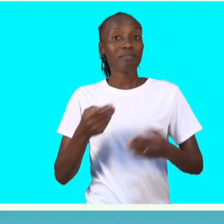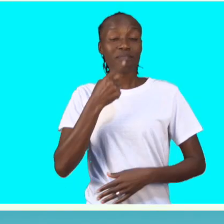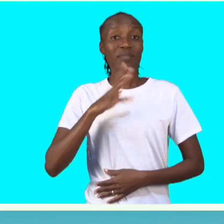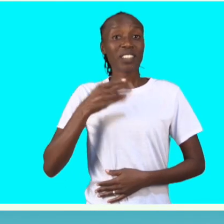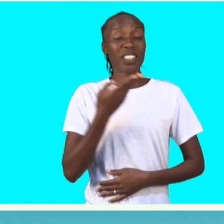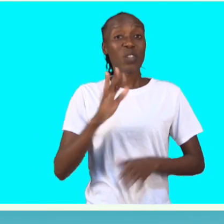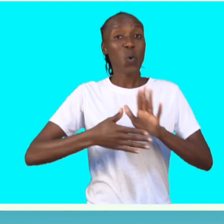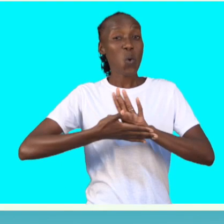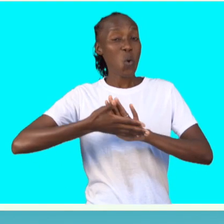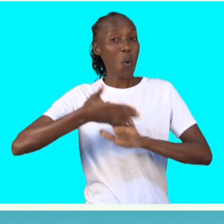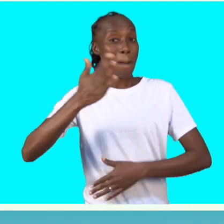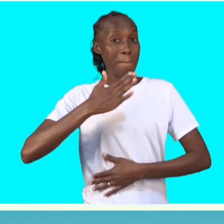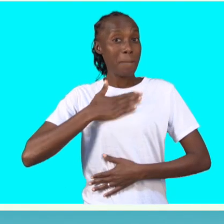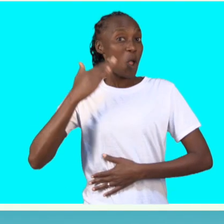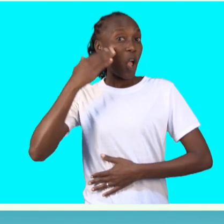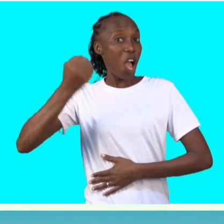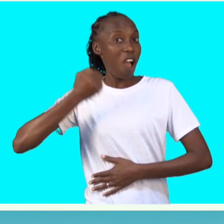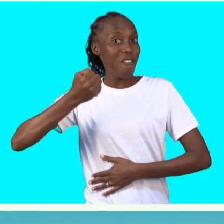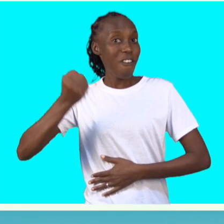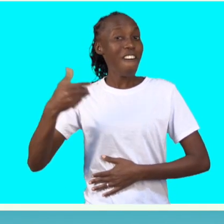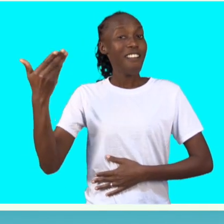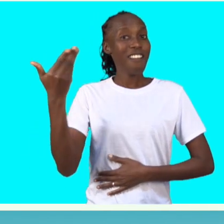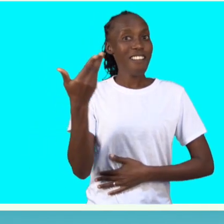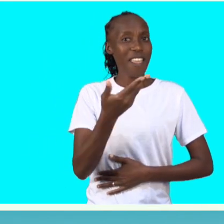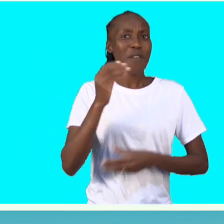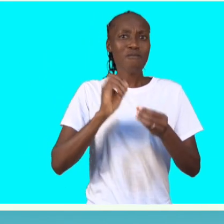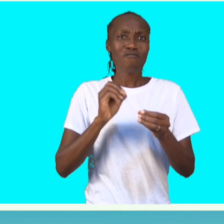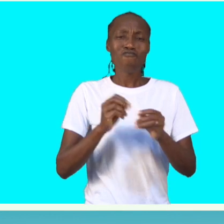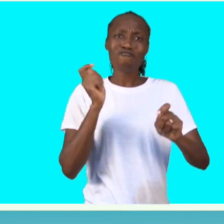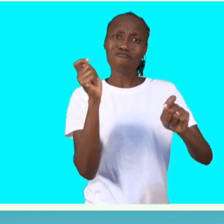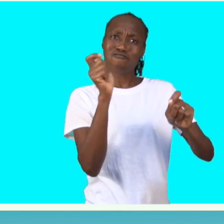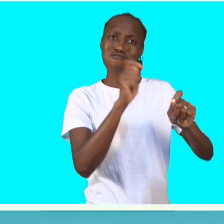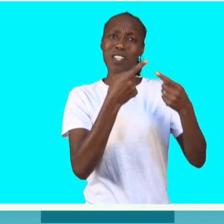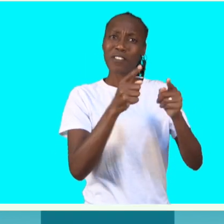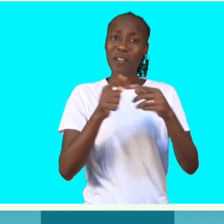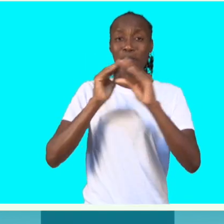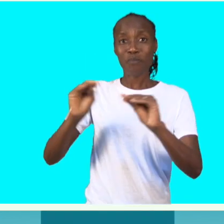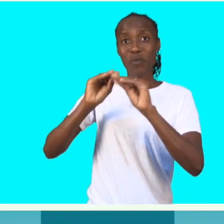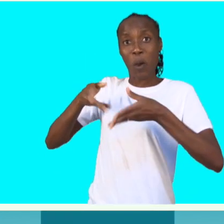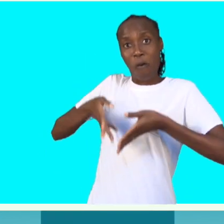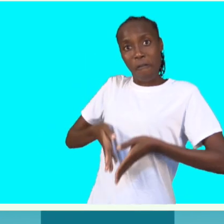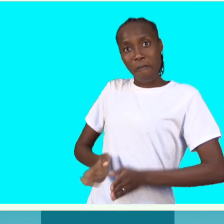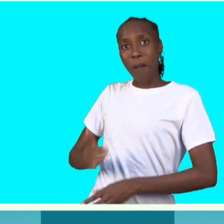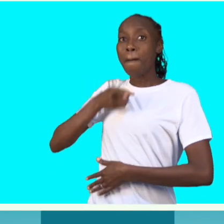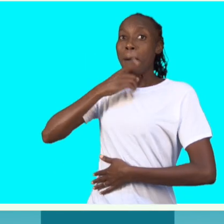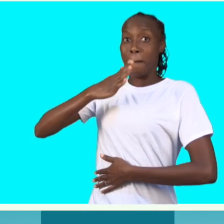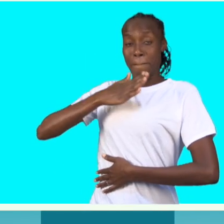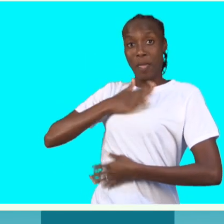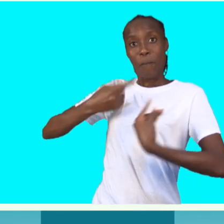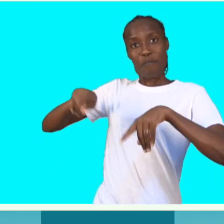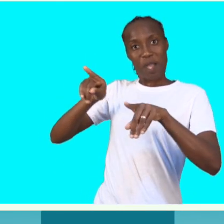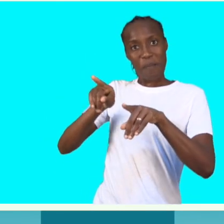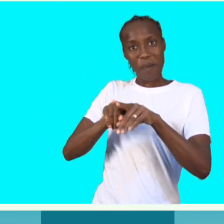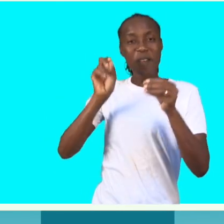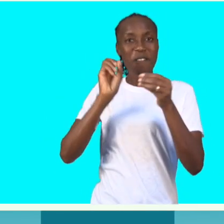Essa arte começou com o meu avô. Ele veio, desenvolveu, ensinou os filhos. O meu pai